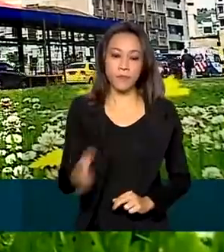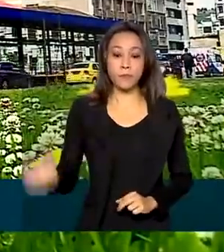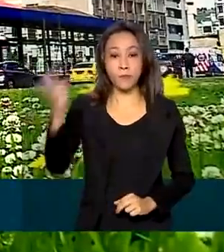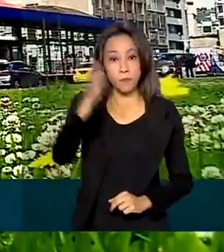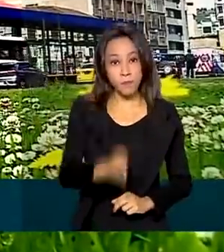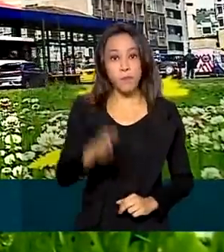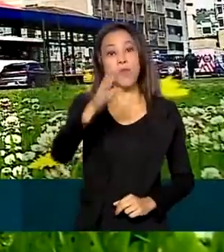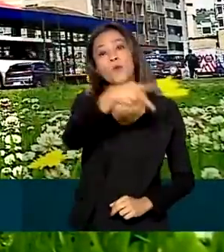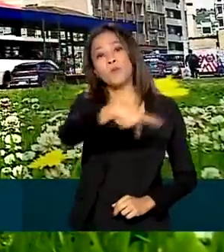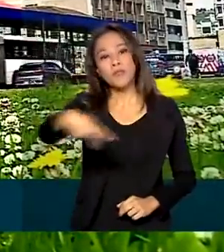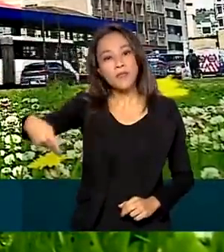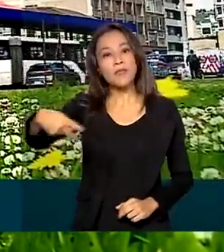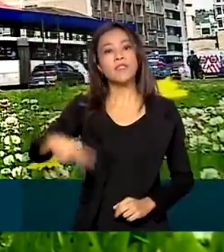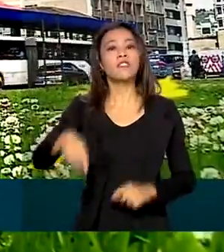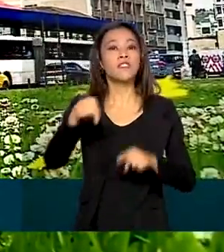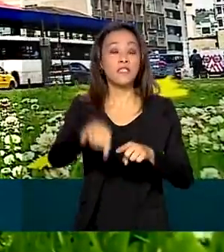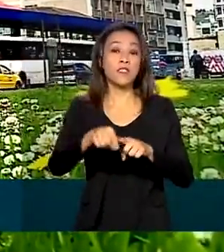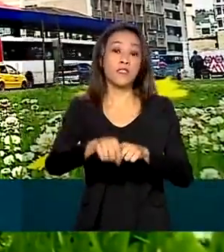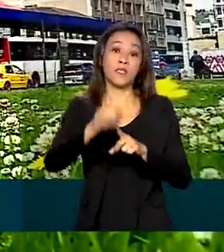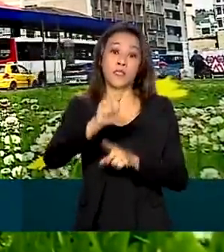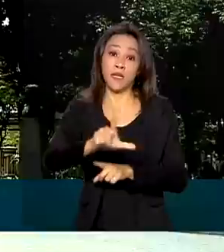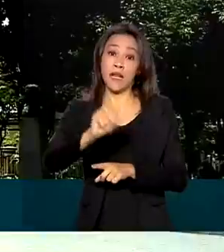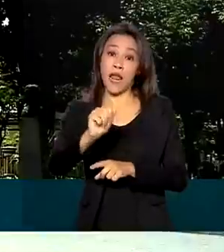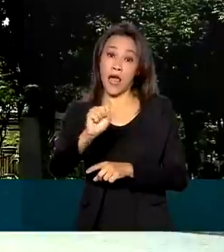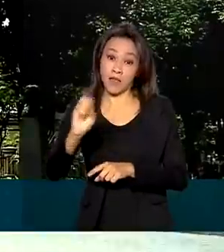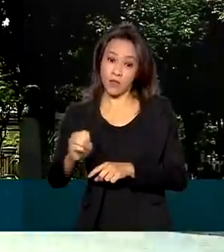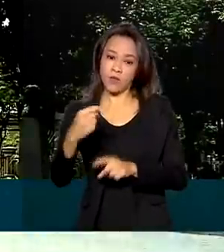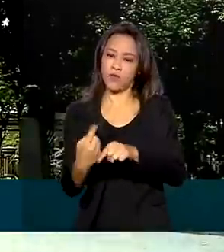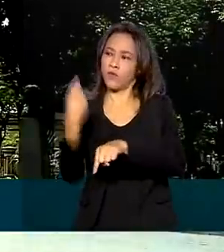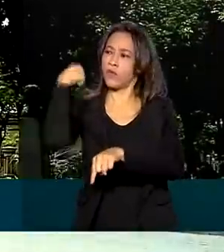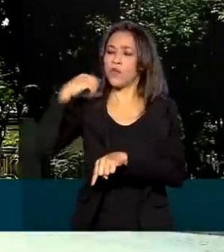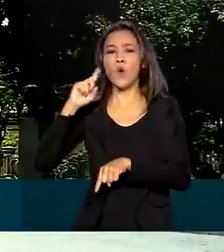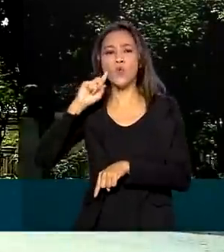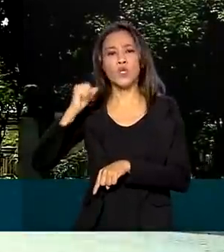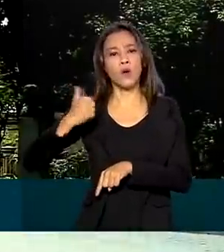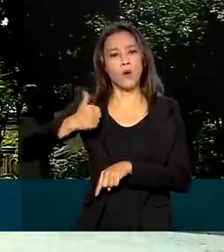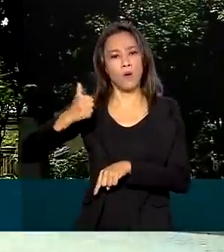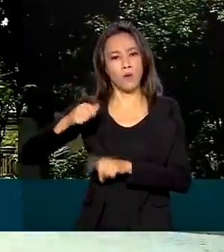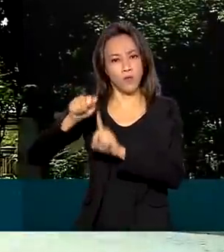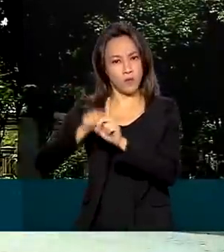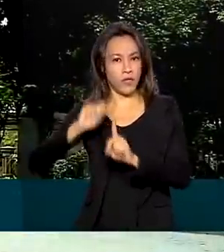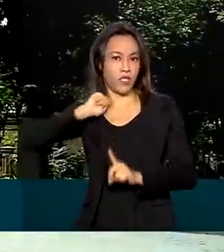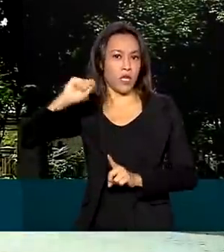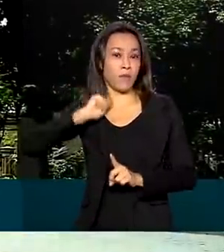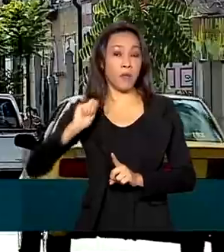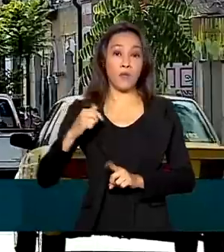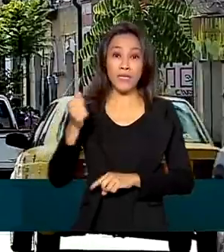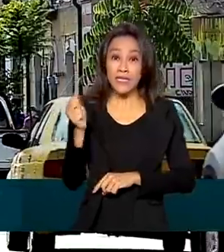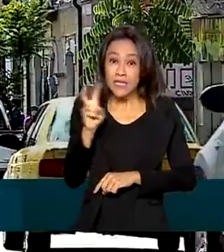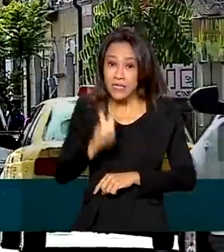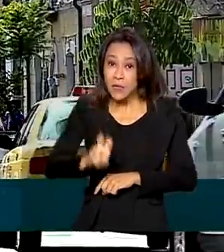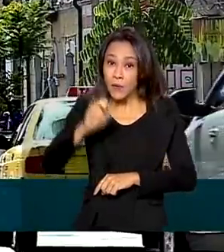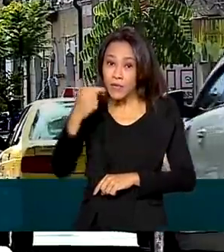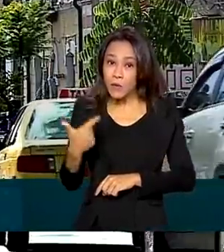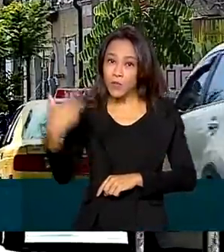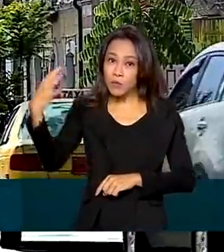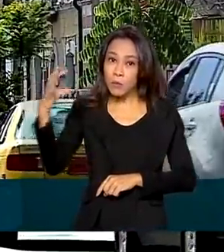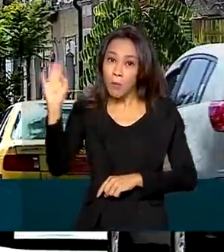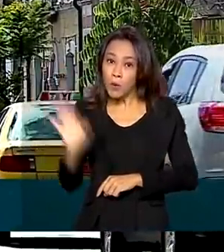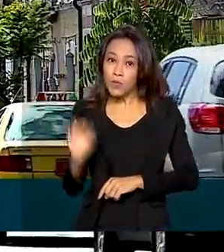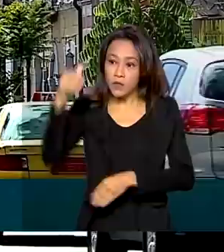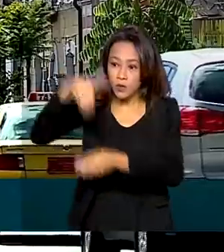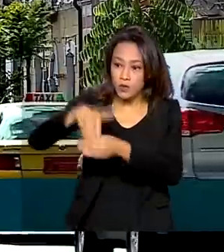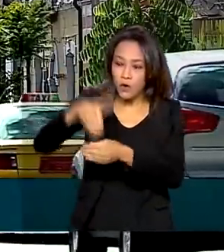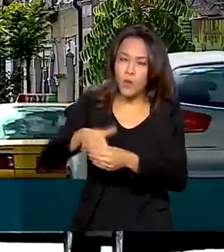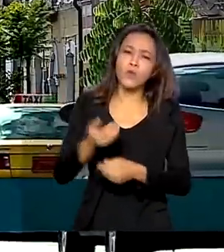Guillermo Lasso foi eleito presidente da República do Equador no dia 11 de abril, com 52% dos votos dos quase